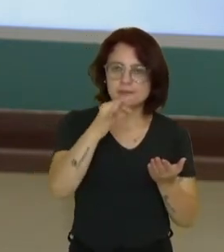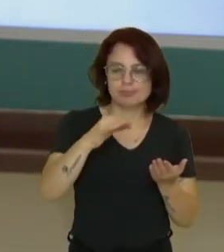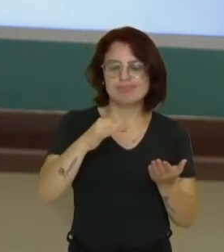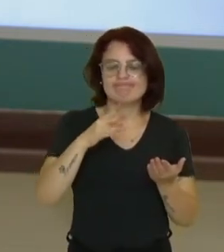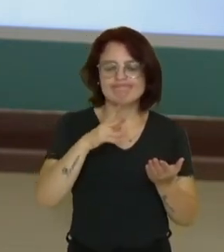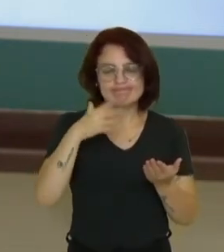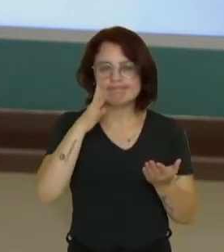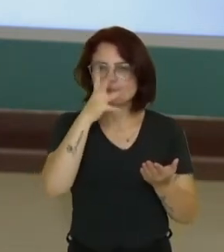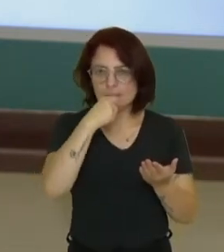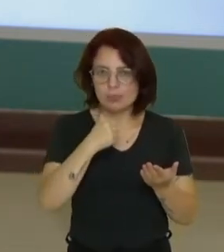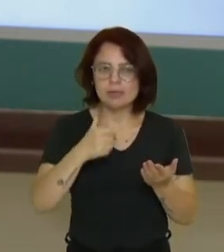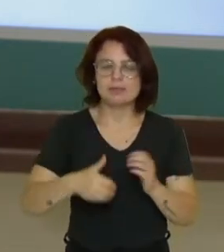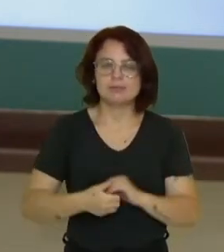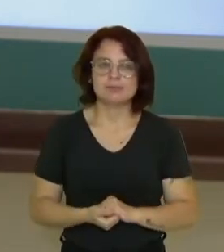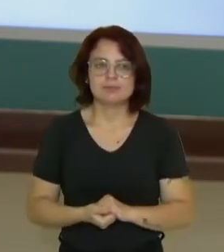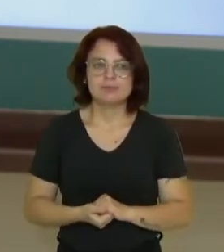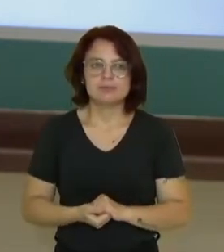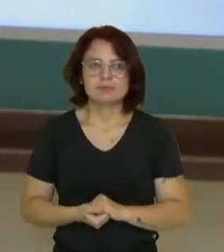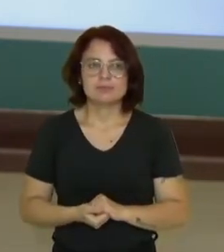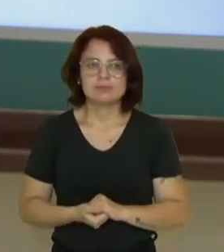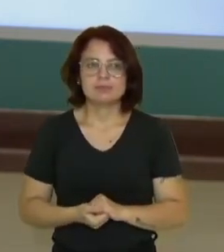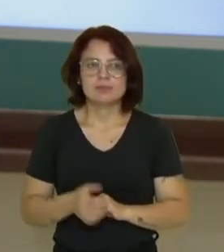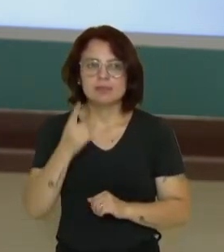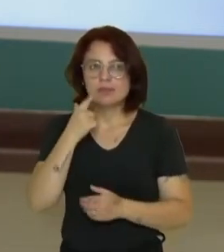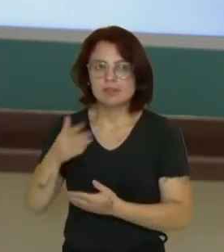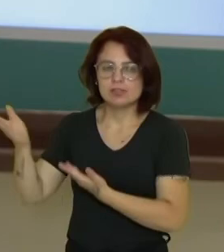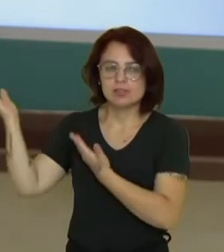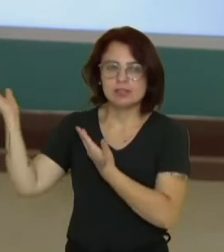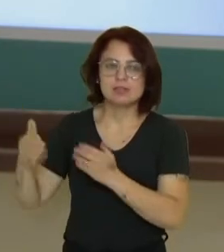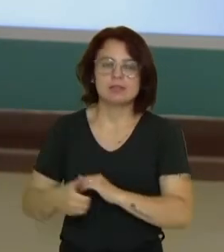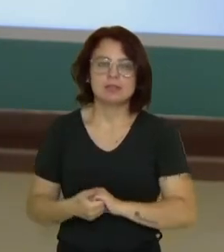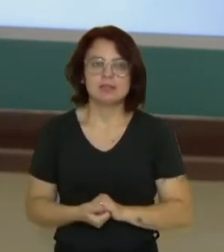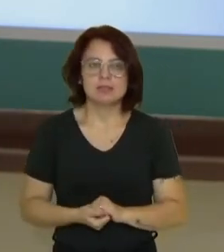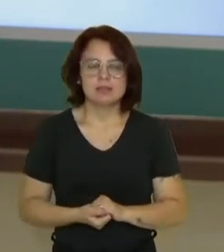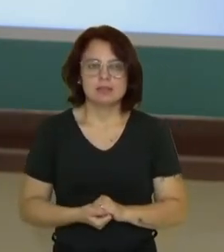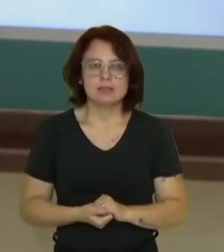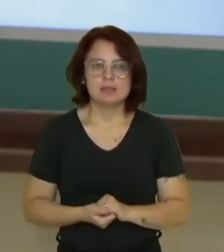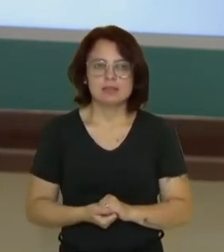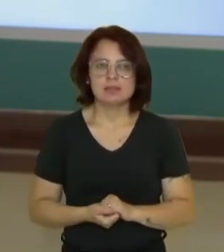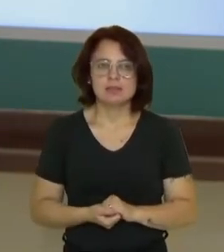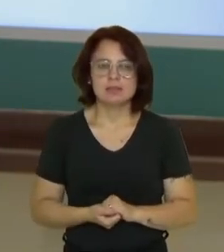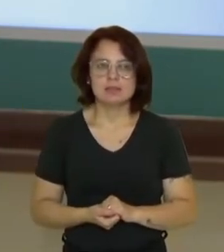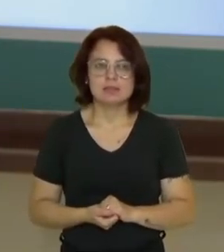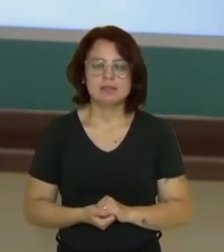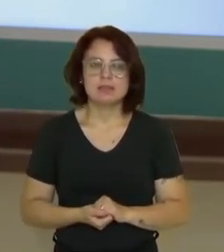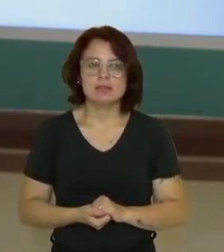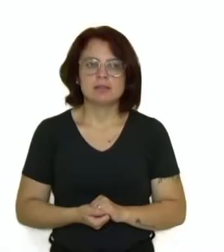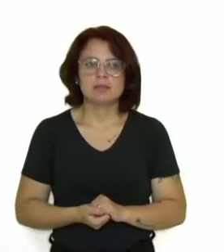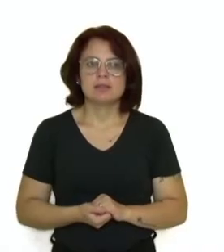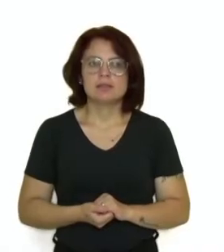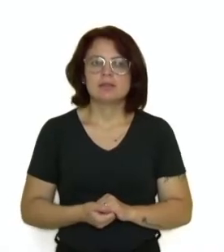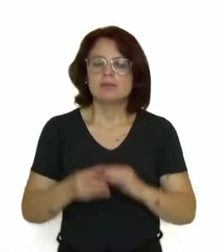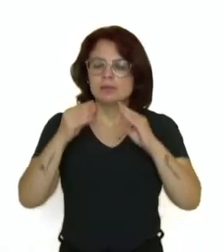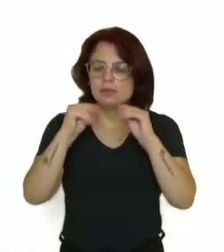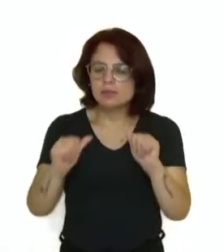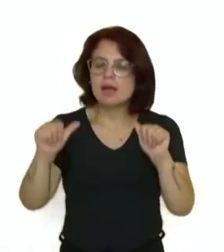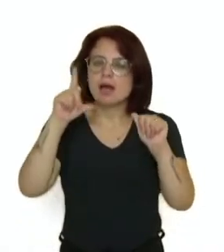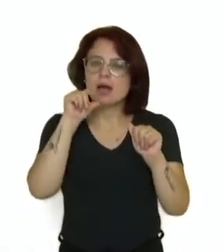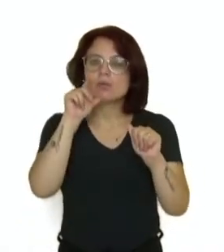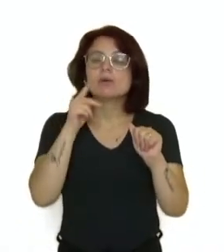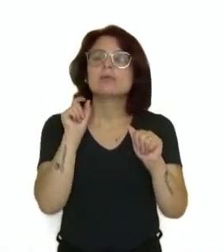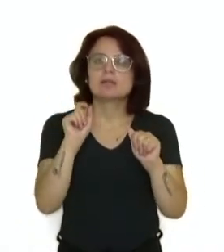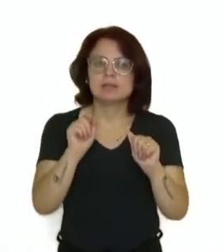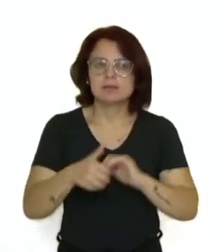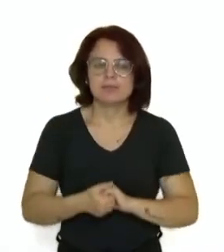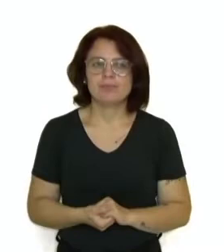de fusão alto. Agora, em relação, professor, à solubilidade em água, professor, eu